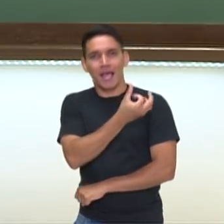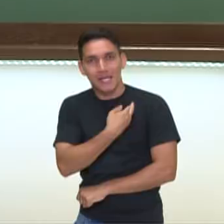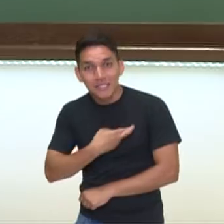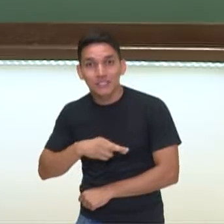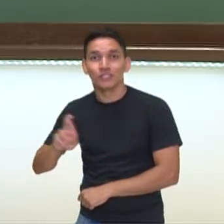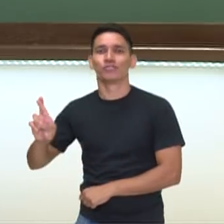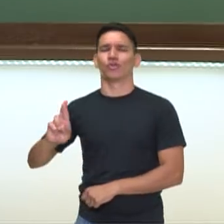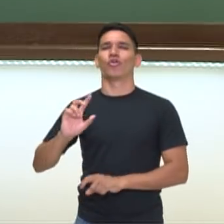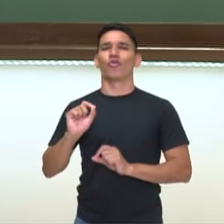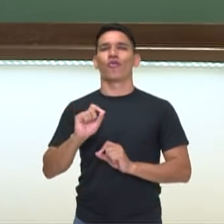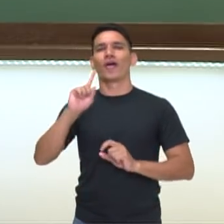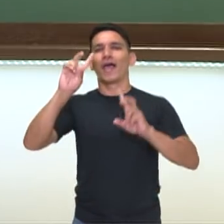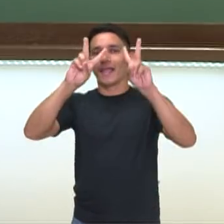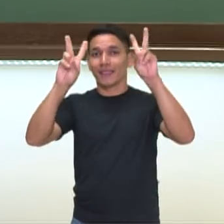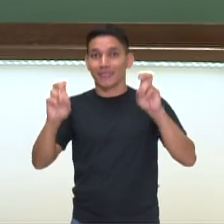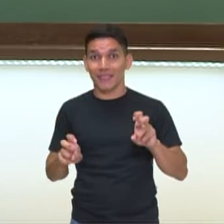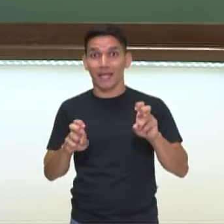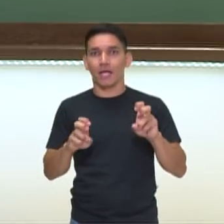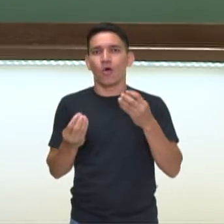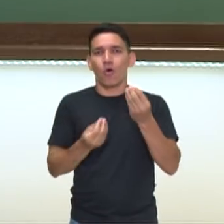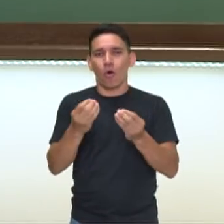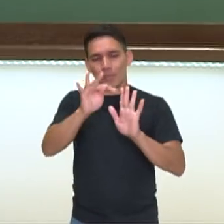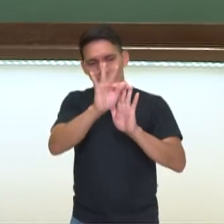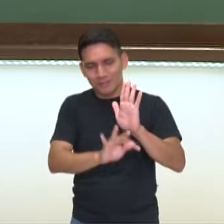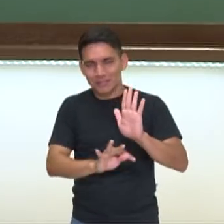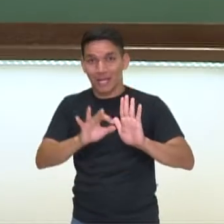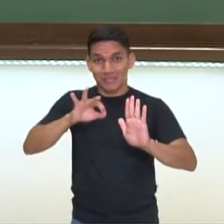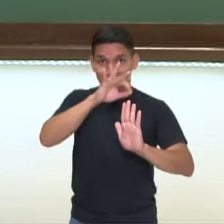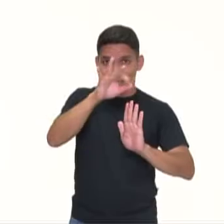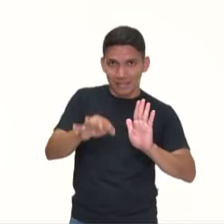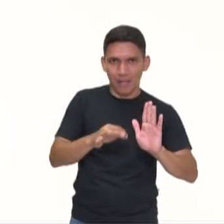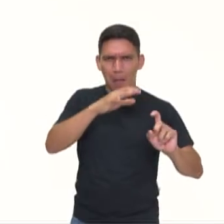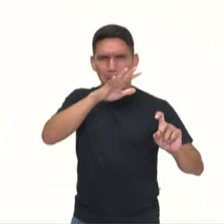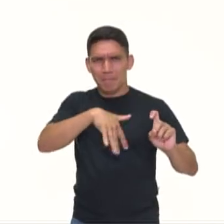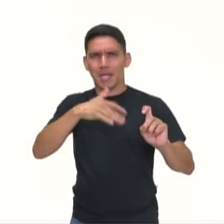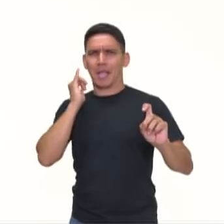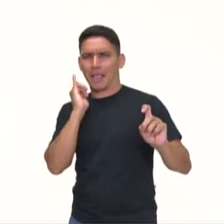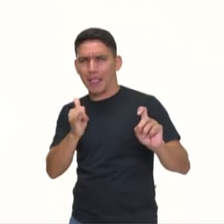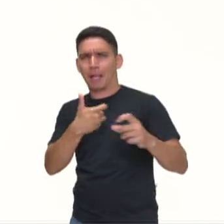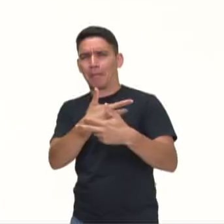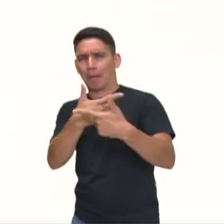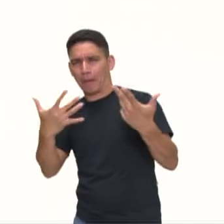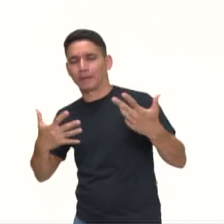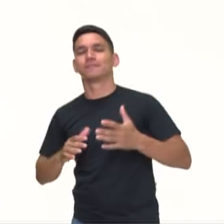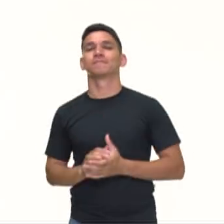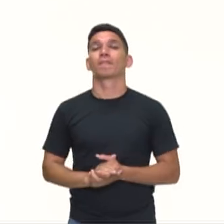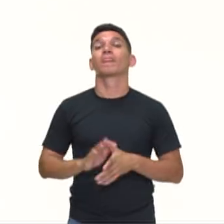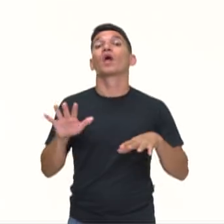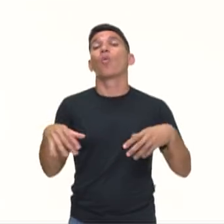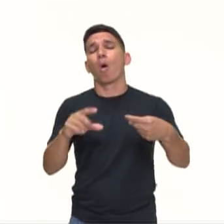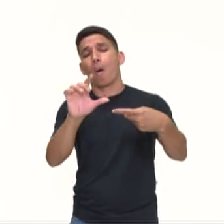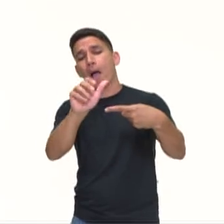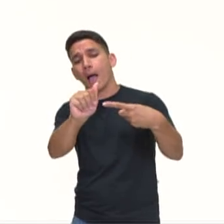ancestralidade, mitos, lendas, contos e fábulas. Em qual das mitologias abaixo o tudo que existe